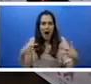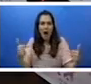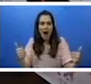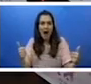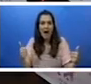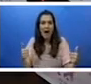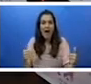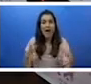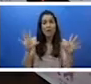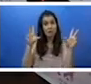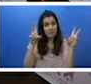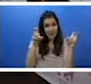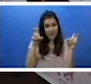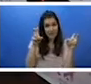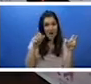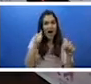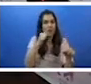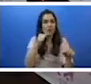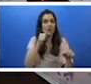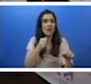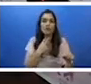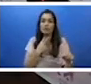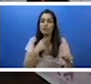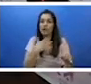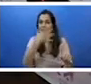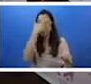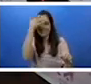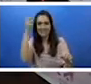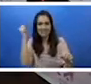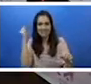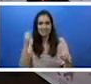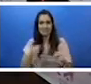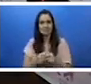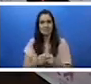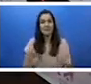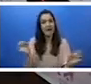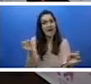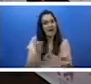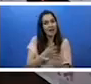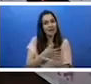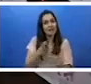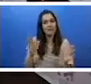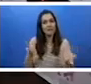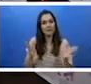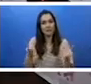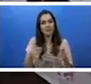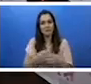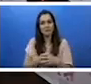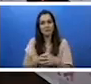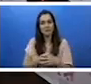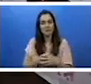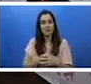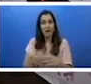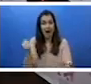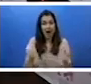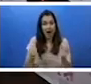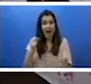nosso assunto, a mulher não poderia ser esquecida. Nós terminamos por aqui com um baita carro